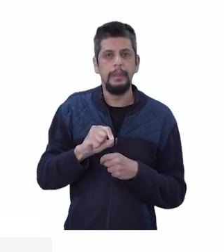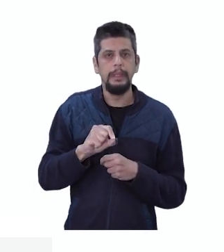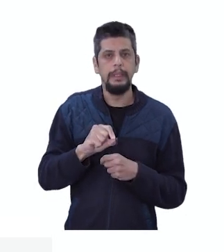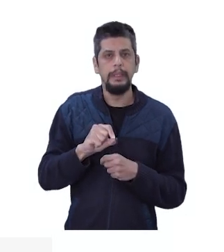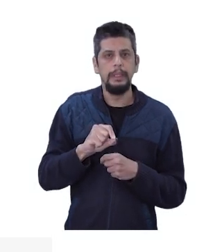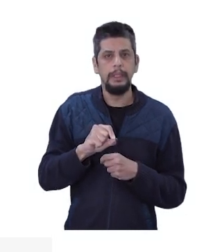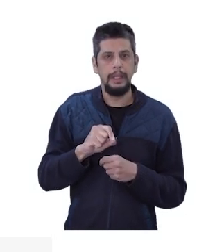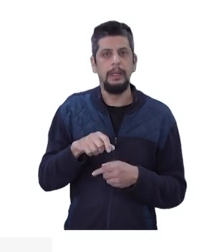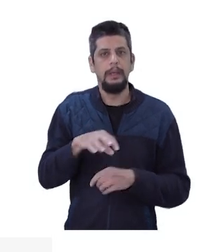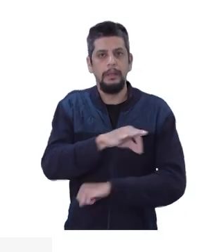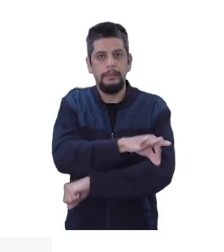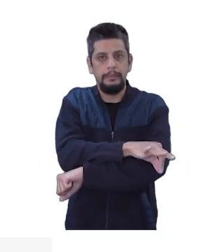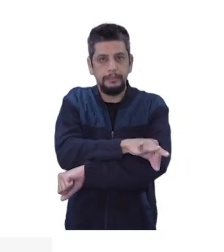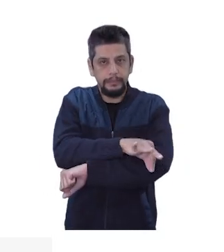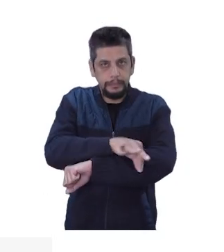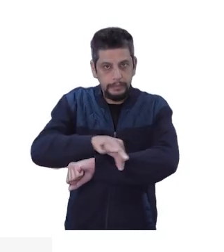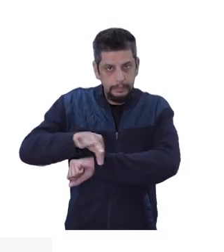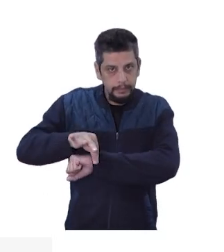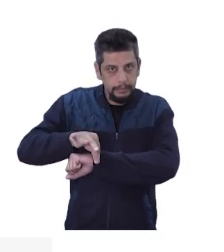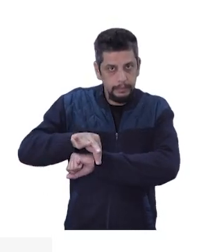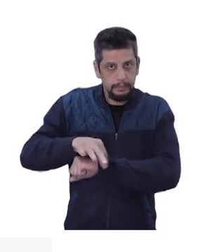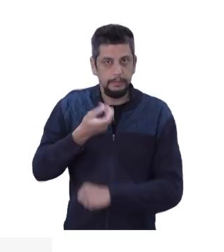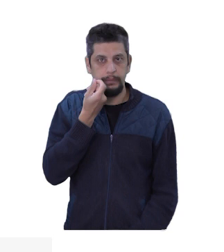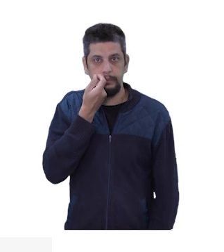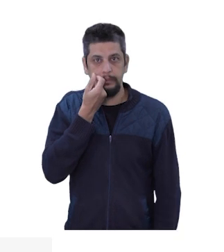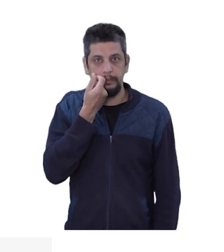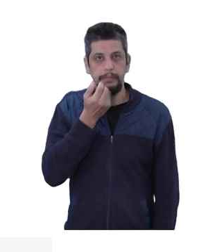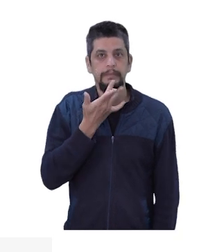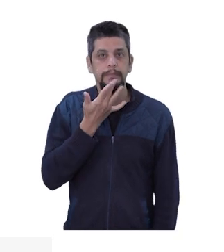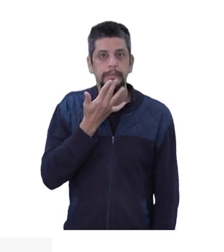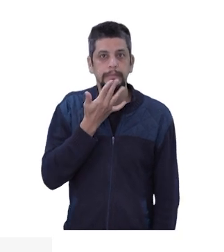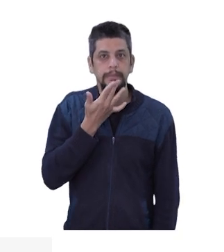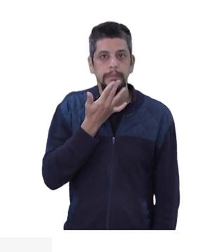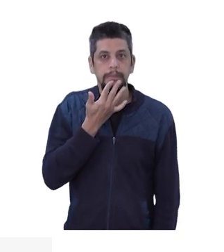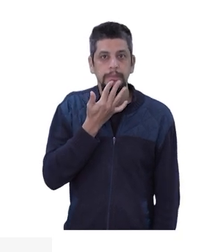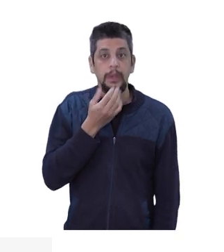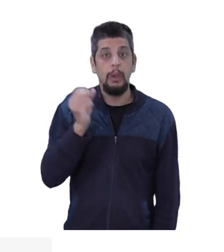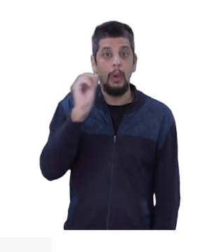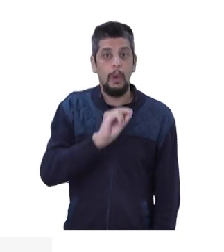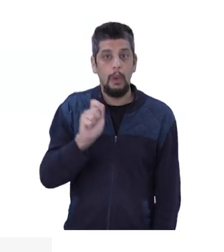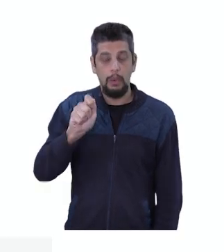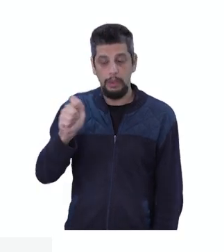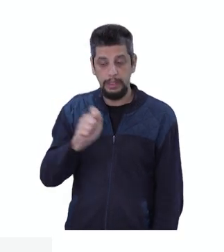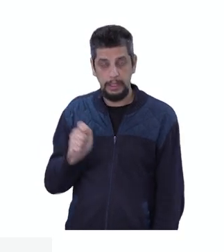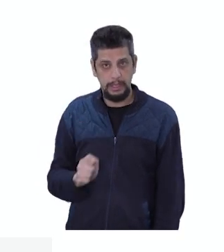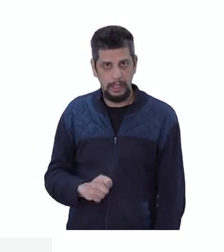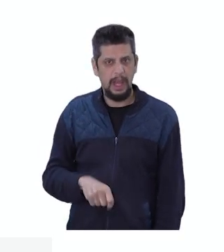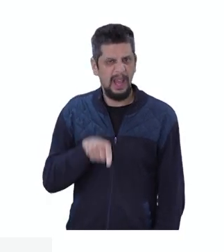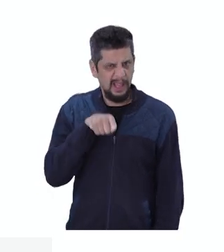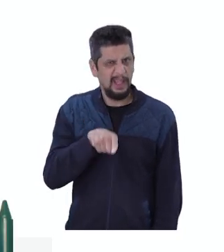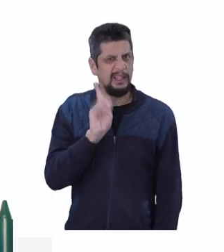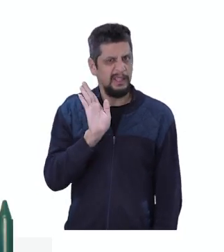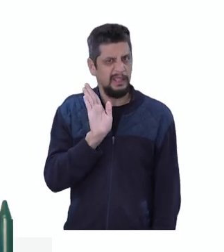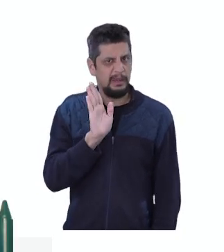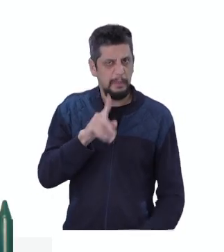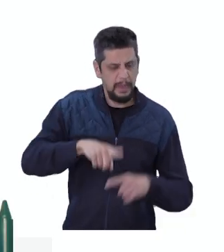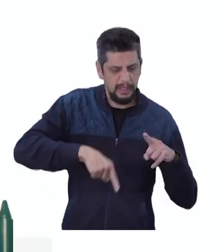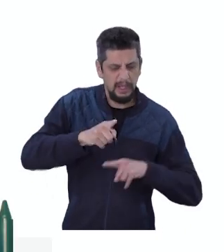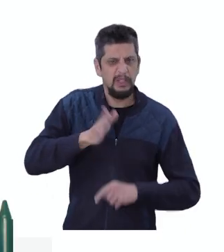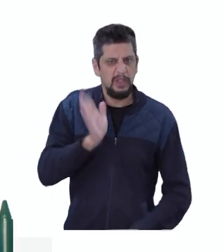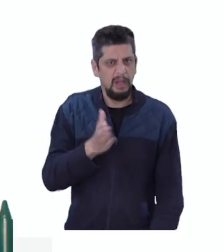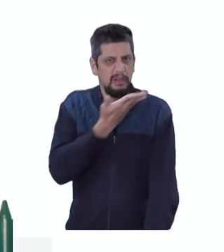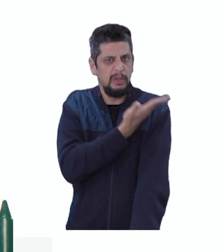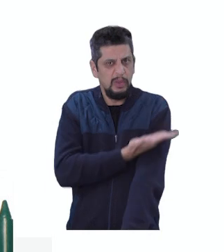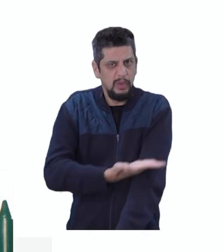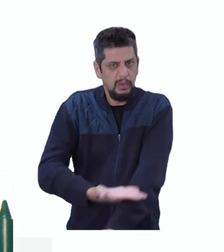e tem mais um pouquinho, a régua, lápis de cor ou giz de cera. Aqueles materiais que vocês já